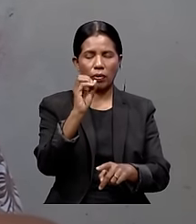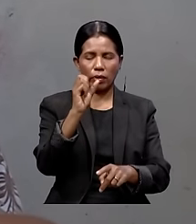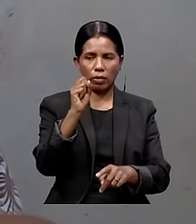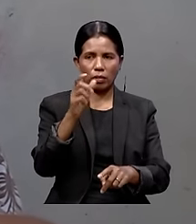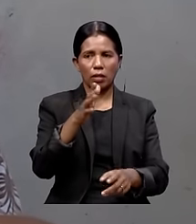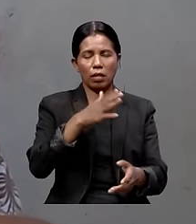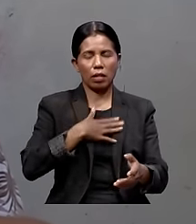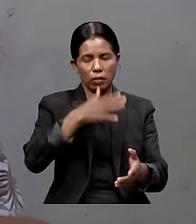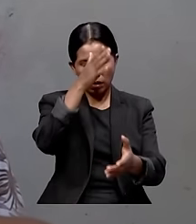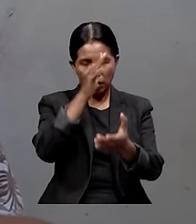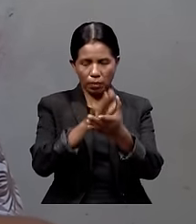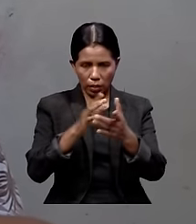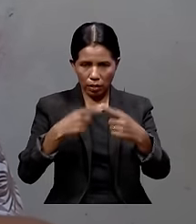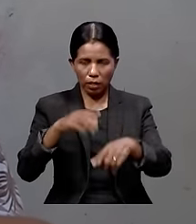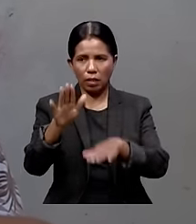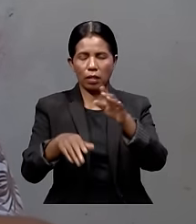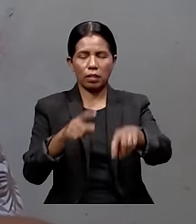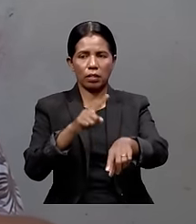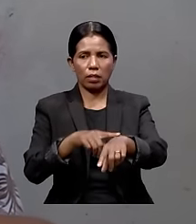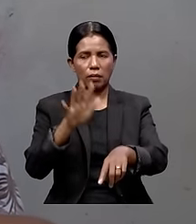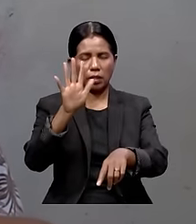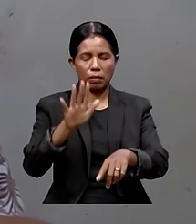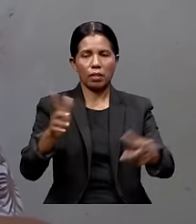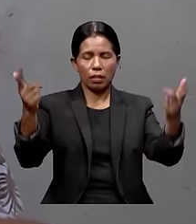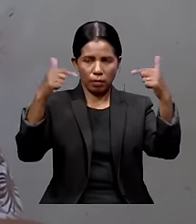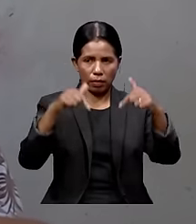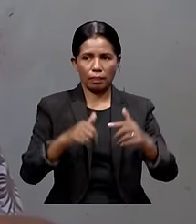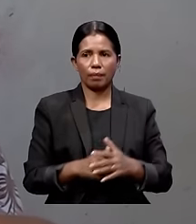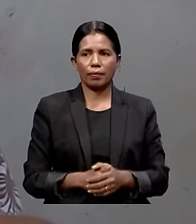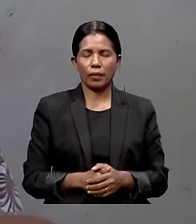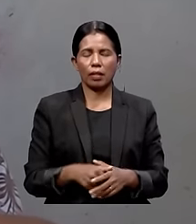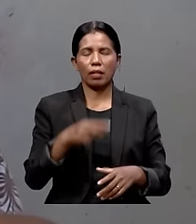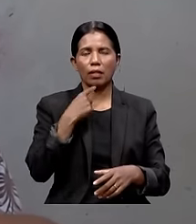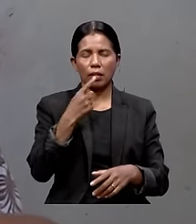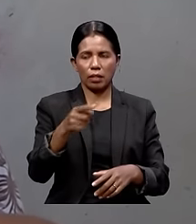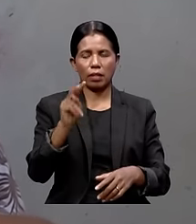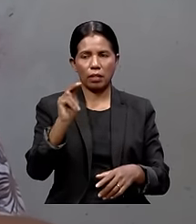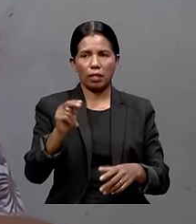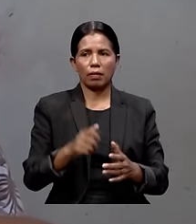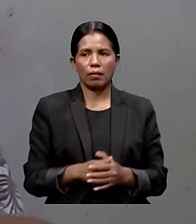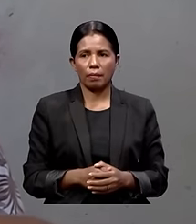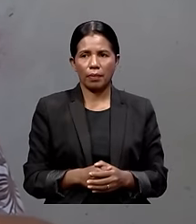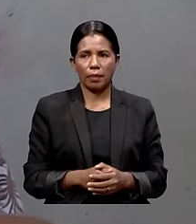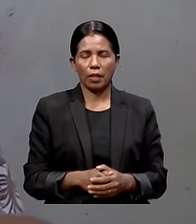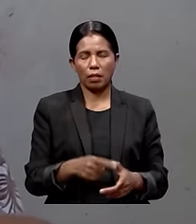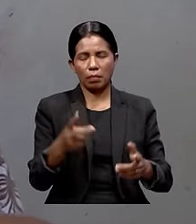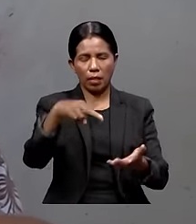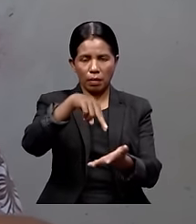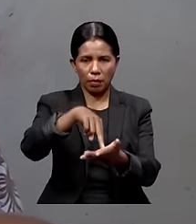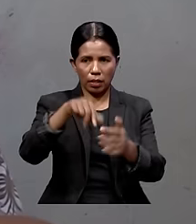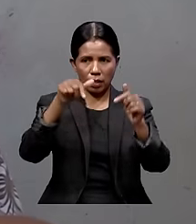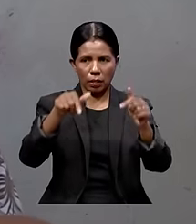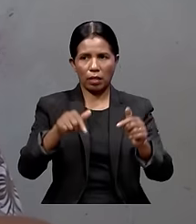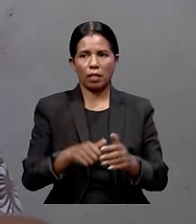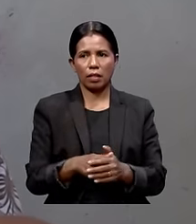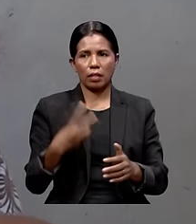ne sai bai helete tu kuli ma hase ne tu no na mai tu mai ni dia sene ni dia ma haudia sene i ma mai hambri ki hane ne para hase